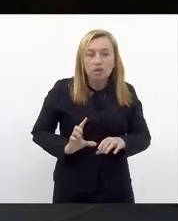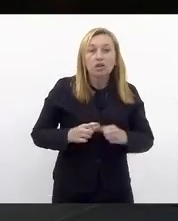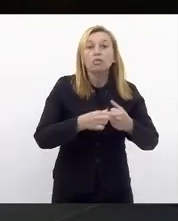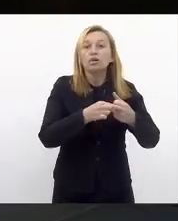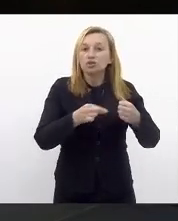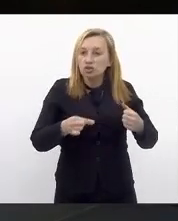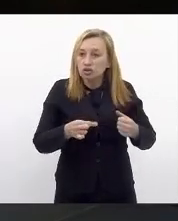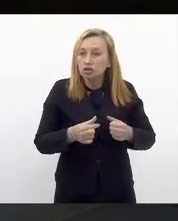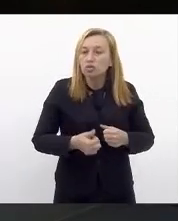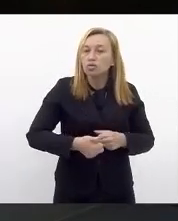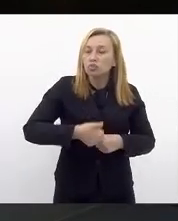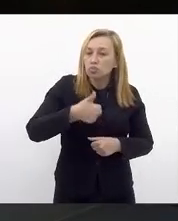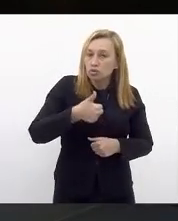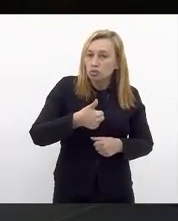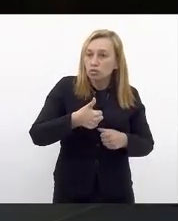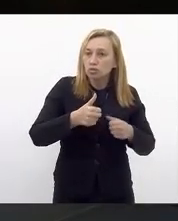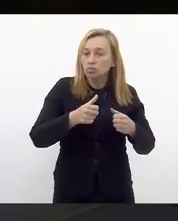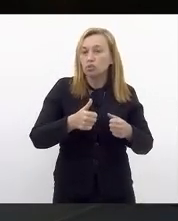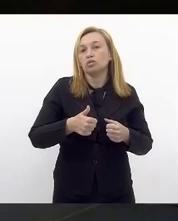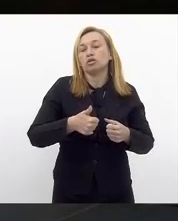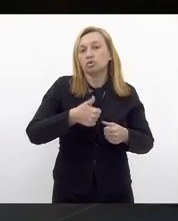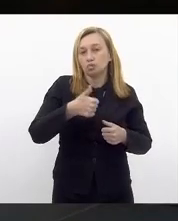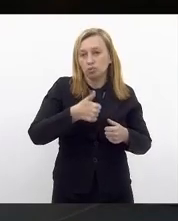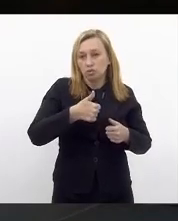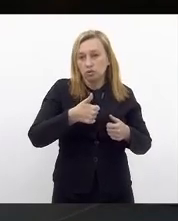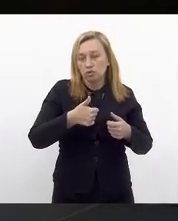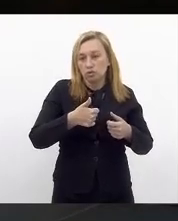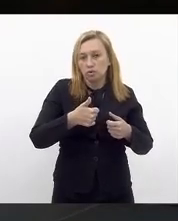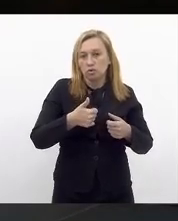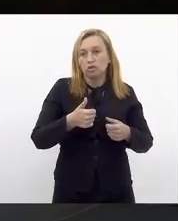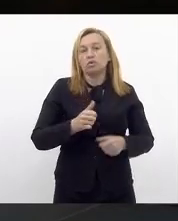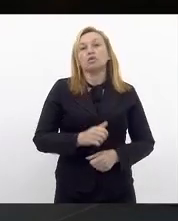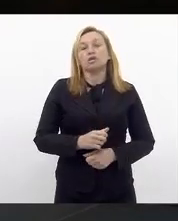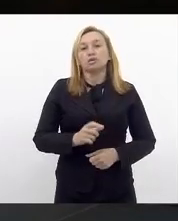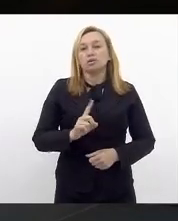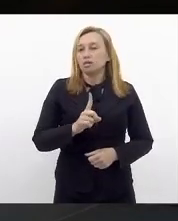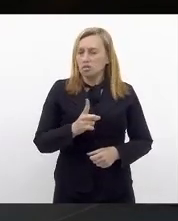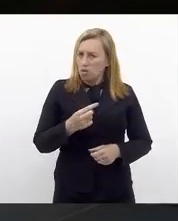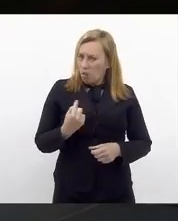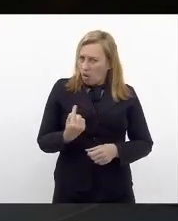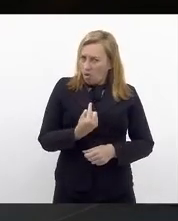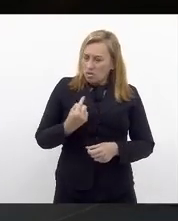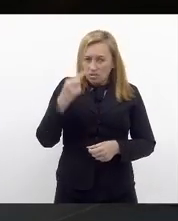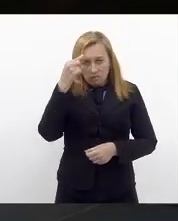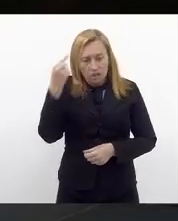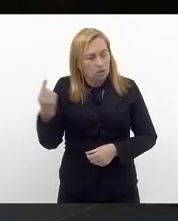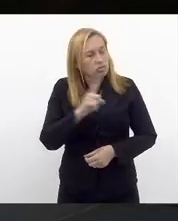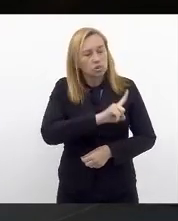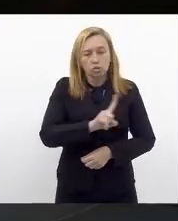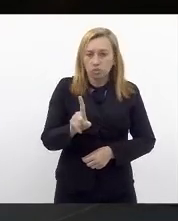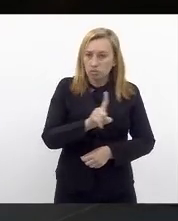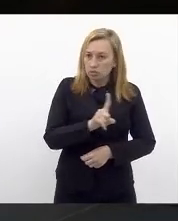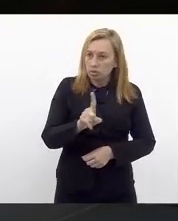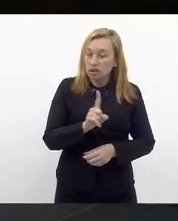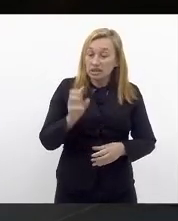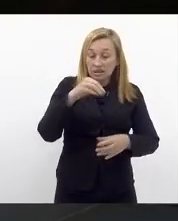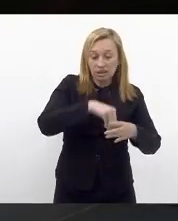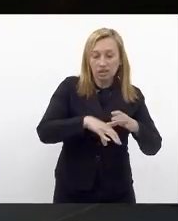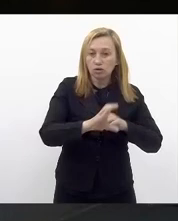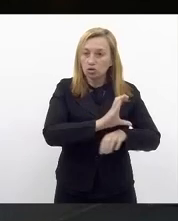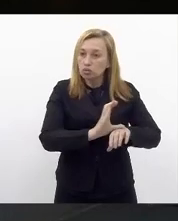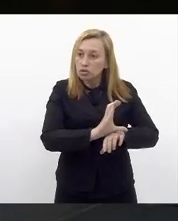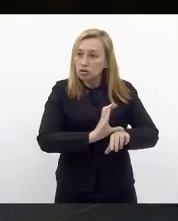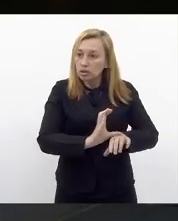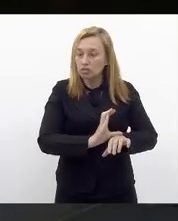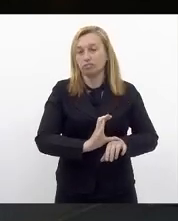no artigo no item 1 do artigo 10º essa regra de não fomos nós que inventamos isso aqui tá na Constituição